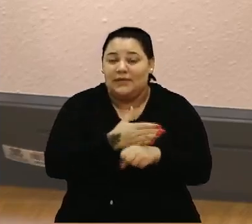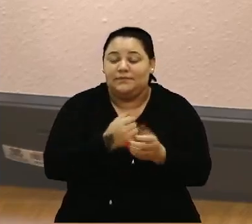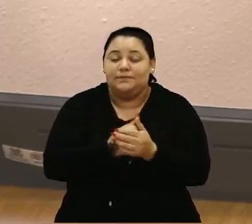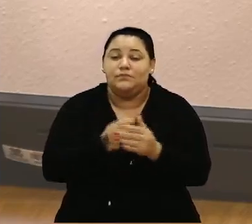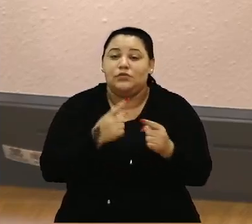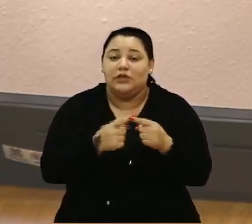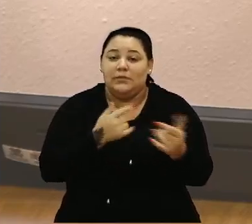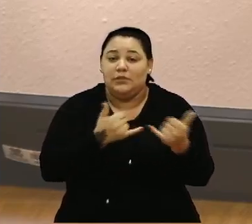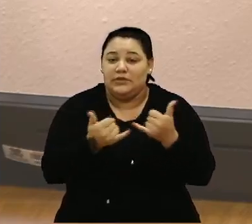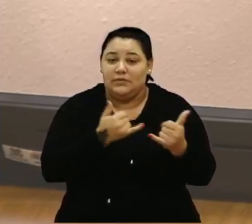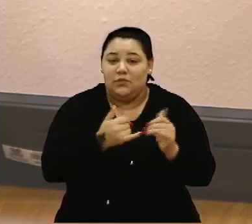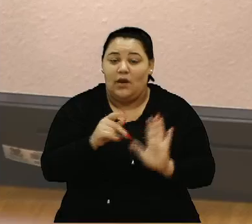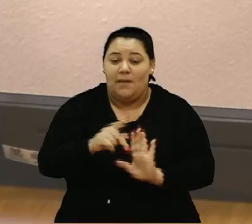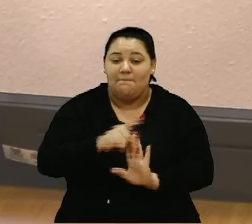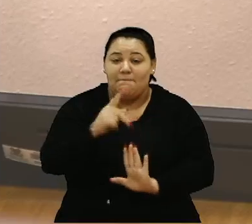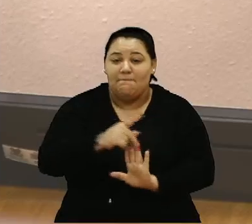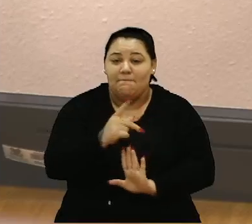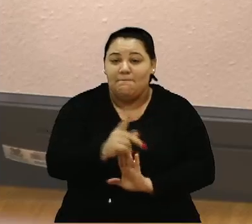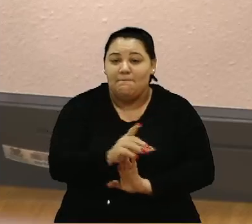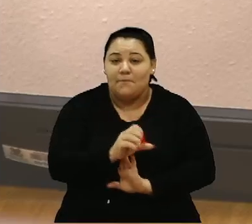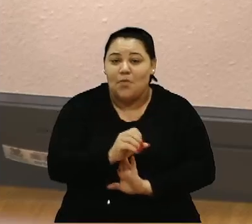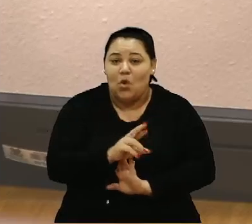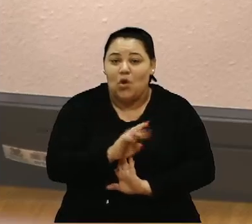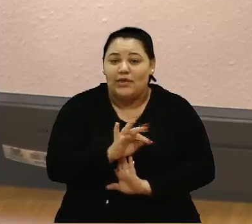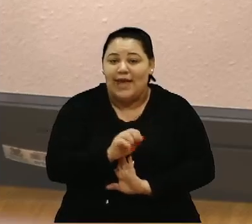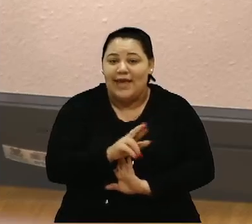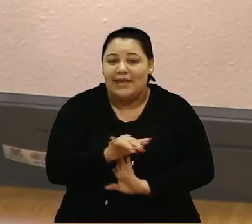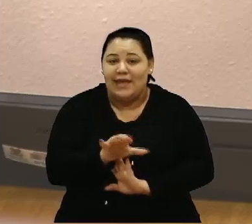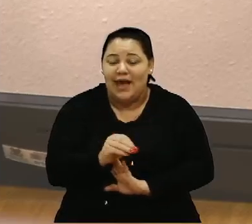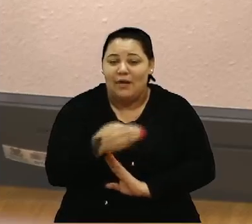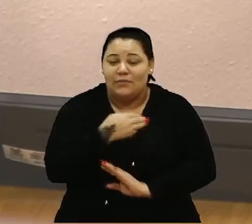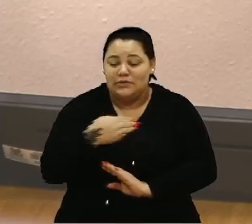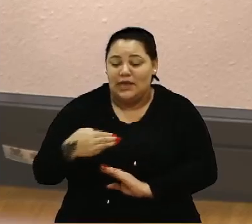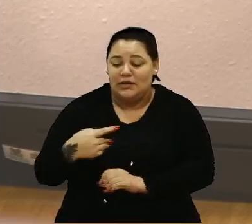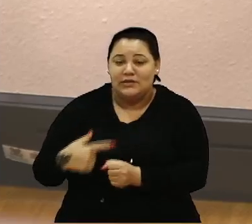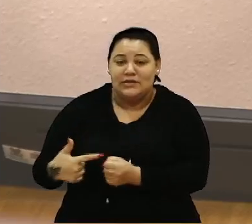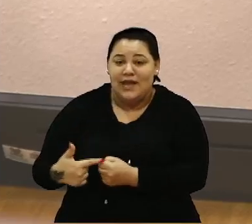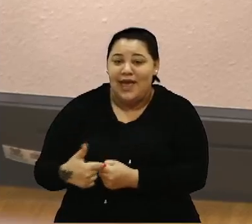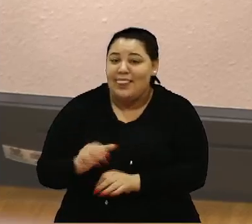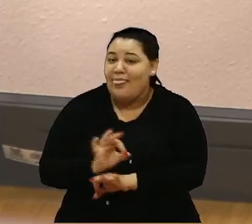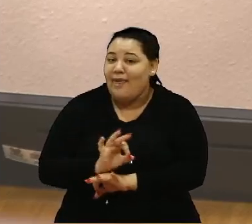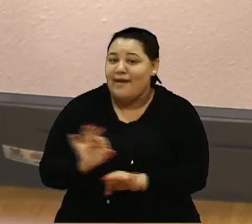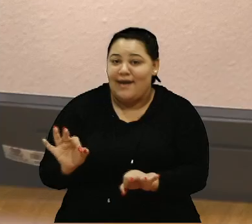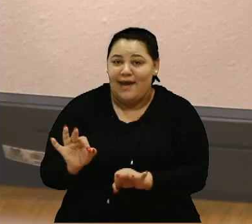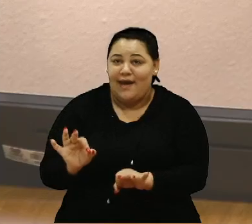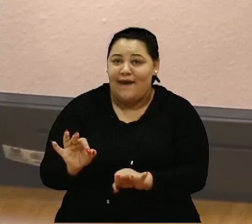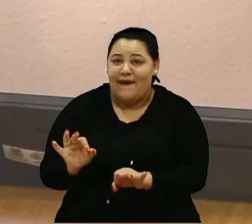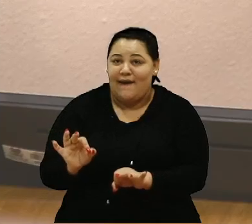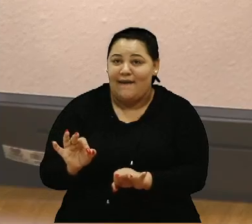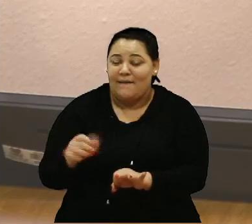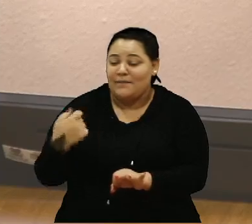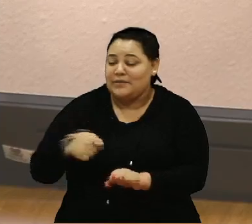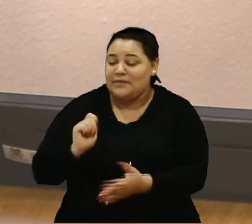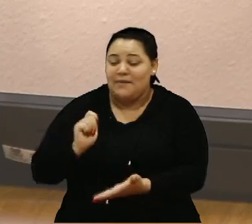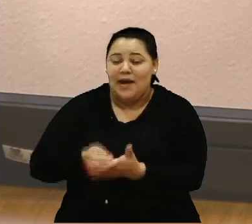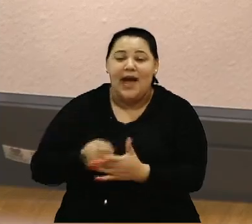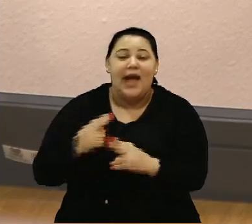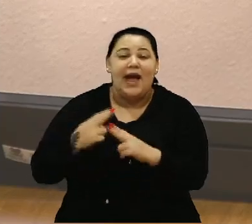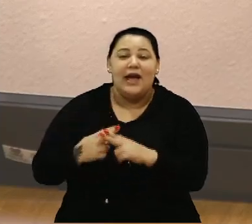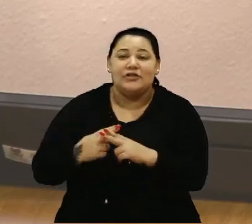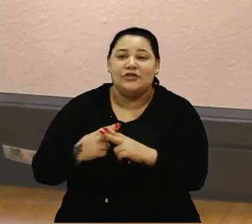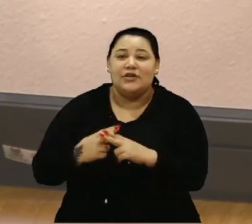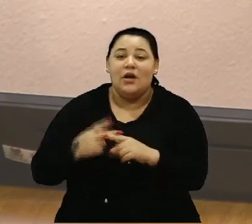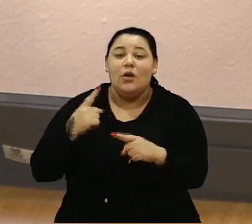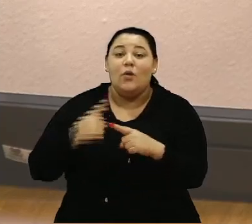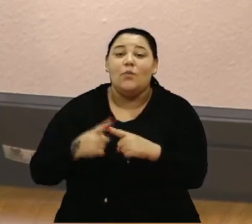portaria do Ministério das Cidades agora, ninguém mais ali dessa parte do campus da Serra deve para a Caixa, porque a Caixa quitou todos